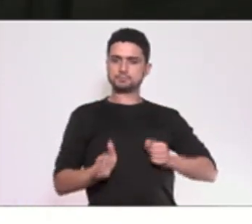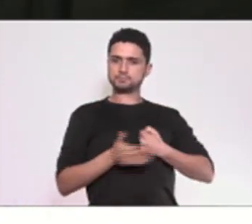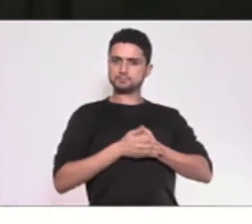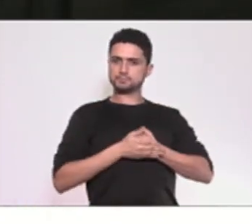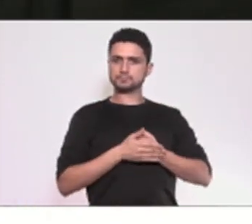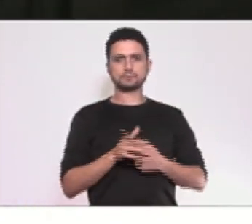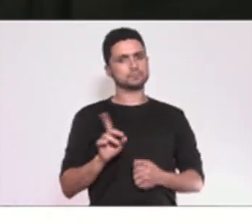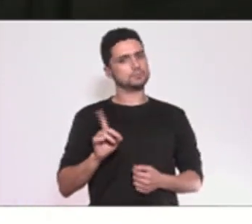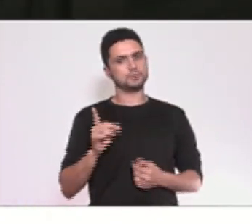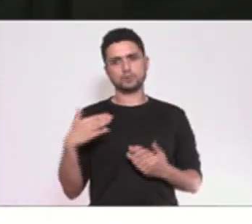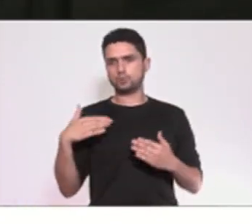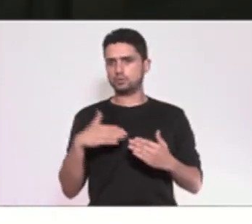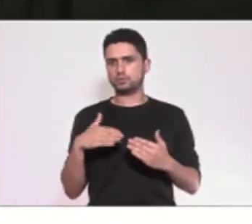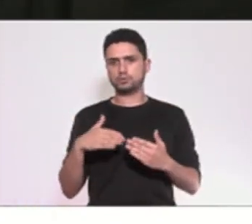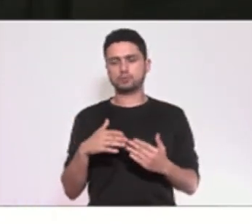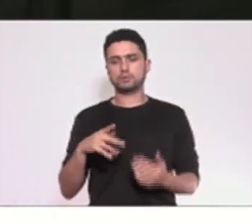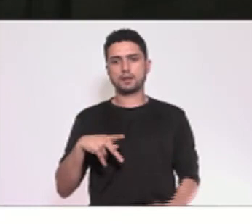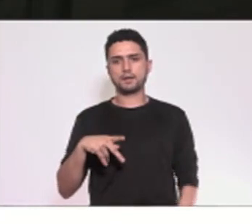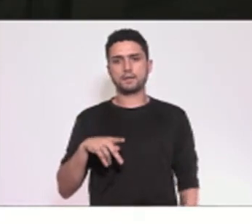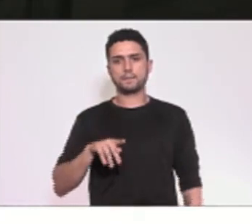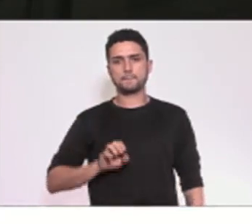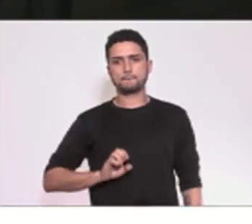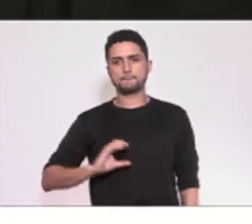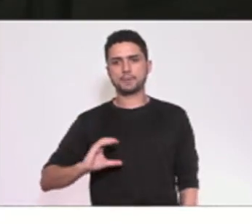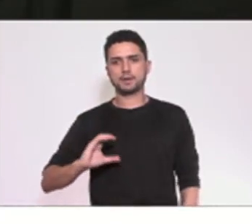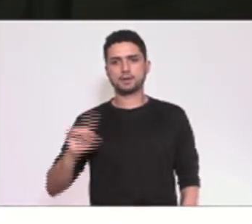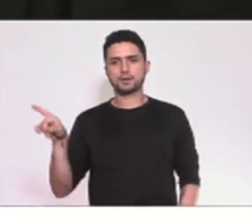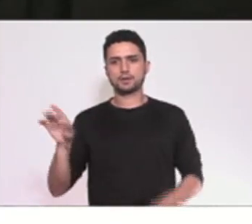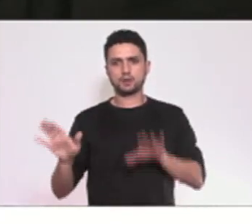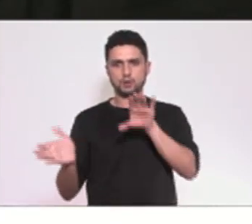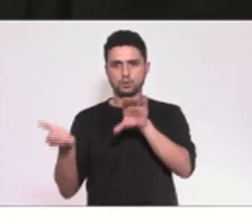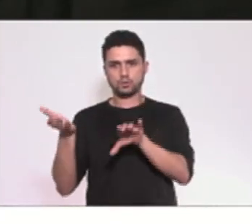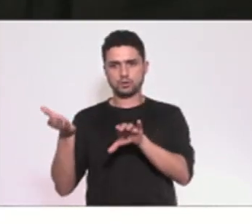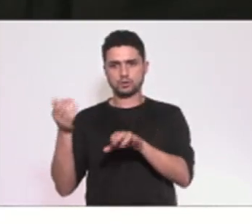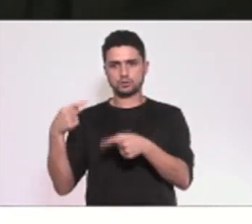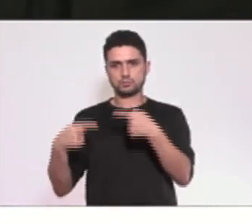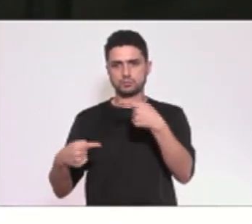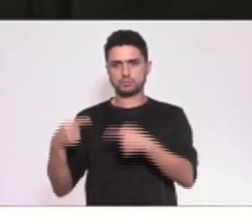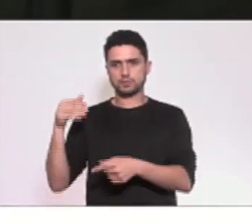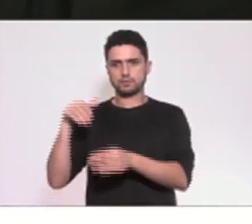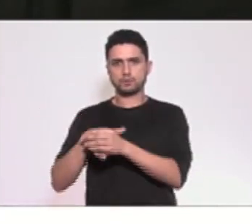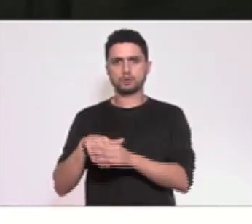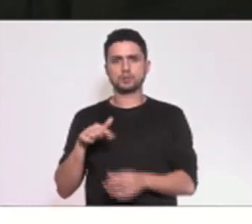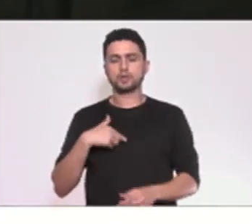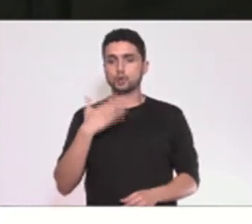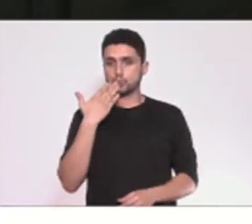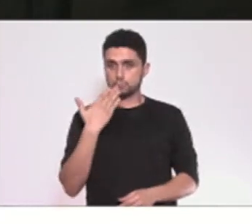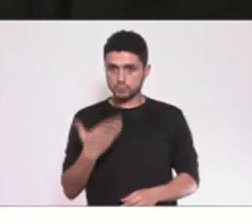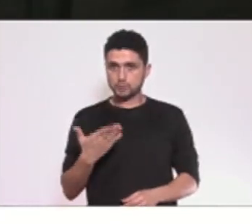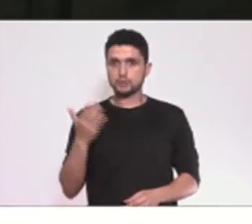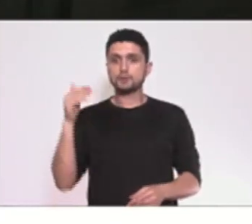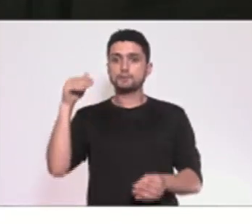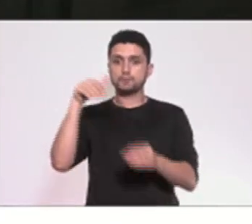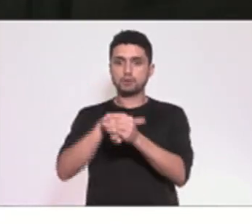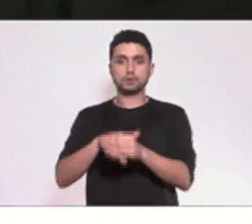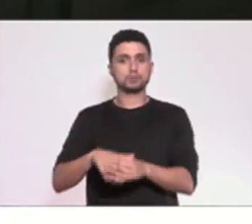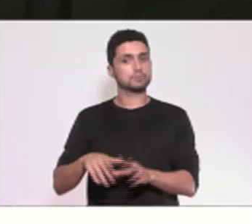a PEC no Congresso Nacional, pedi voto pelo fim do foro